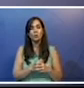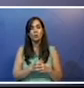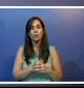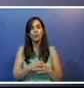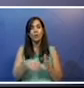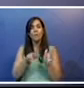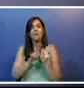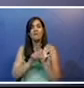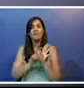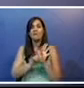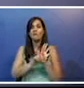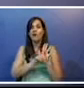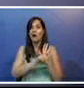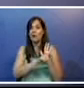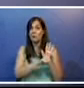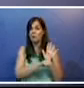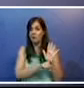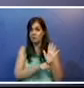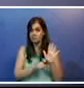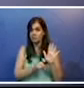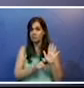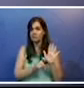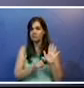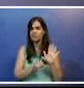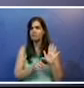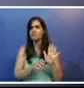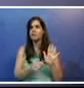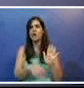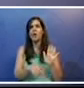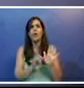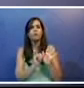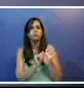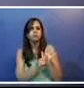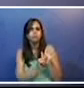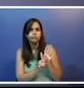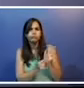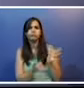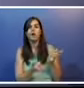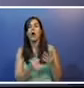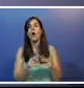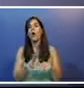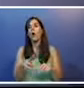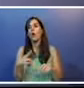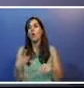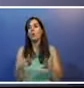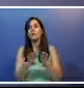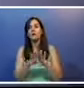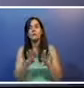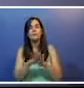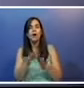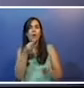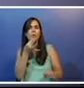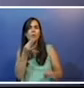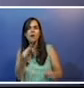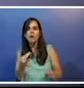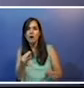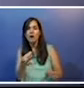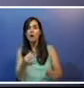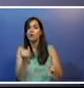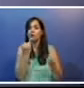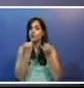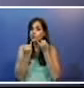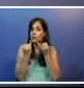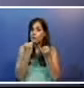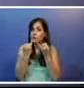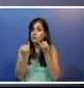de leitor ou de opinião, no caso de opinião e de reclamação, um relato ou um roteiro